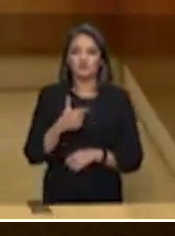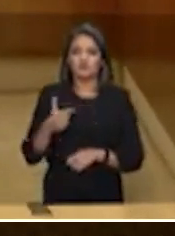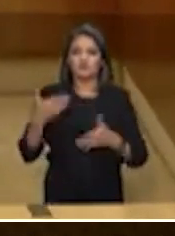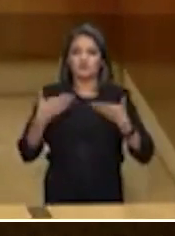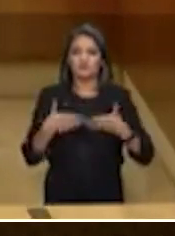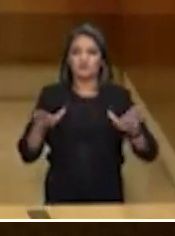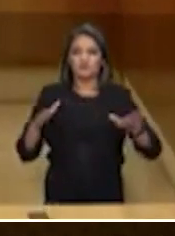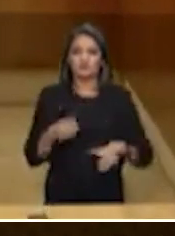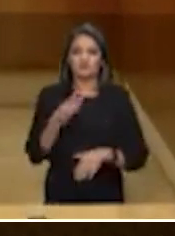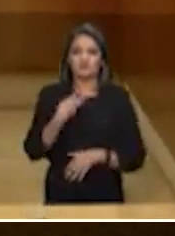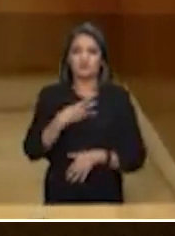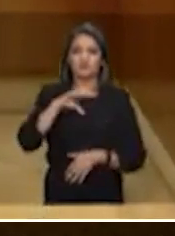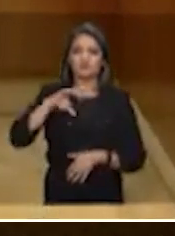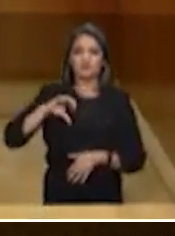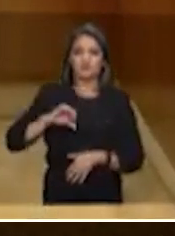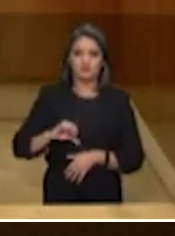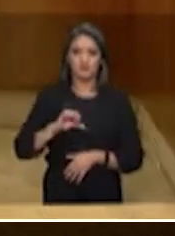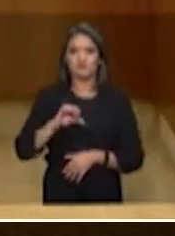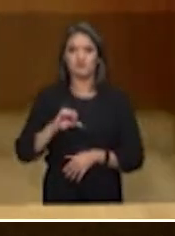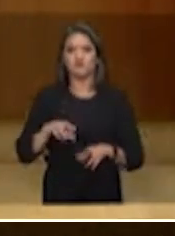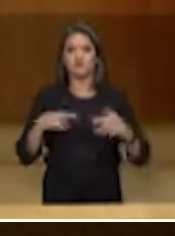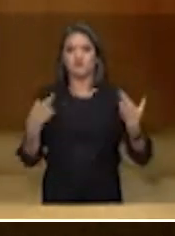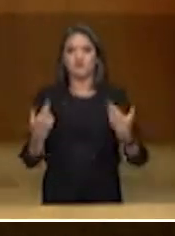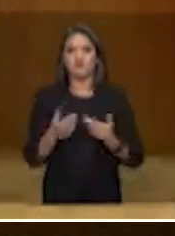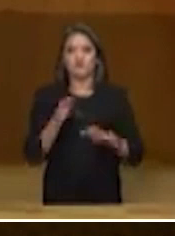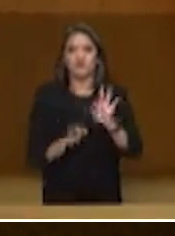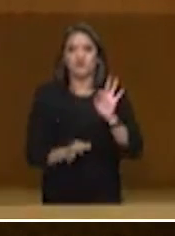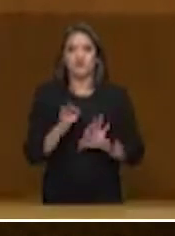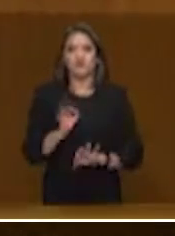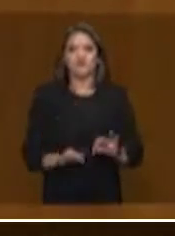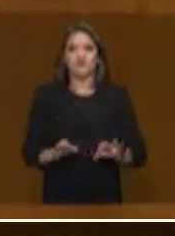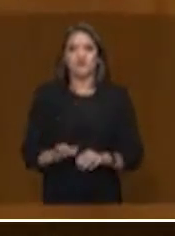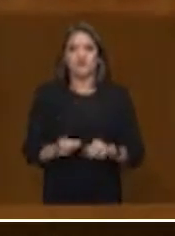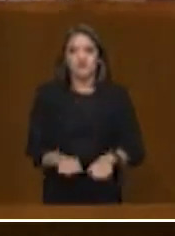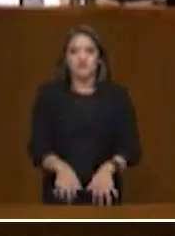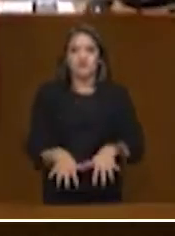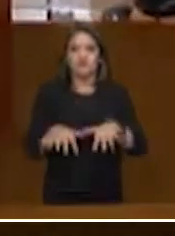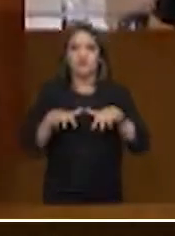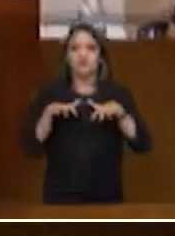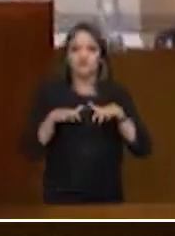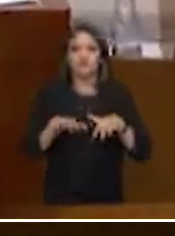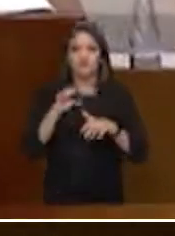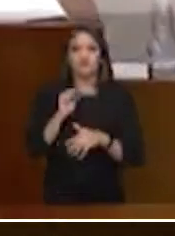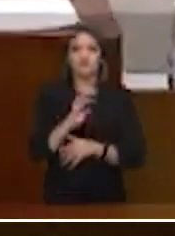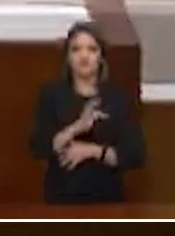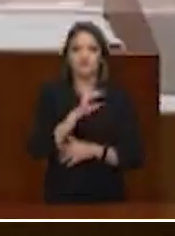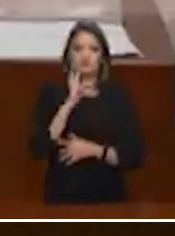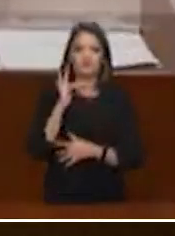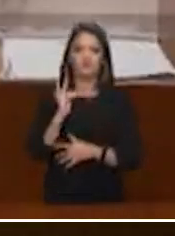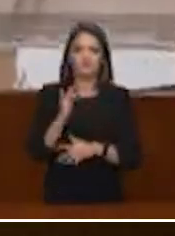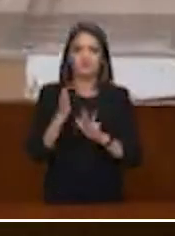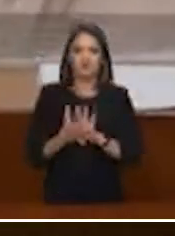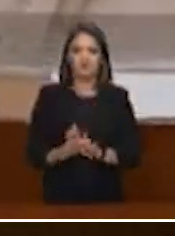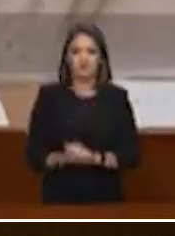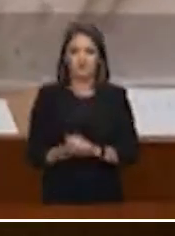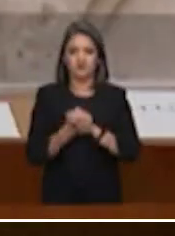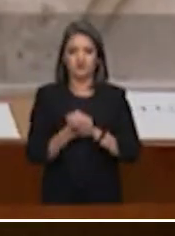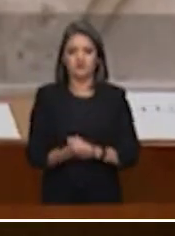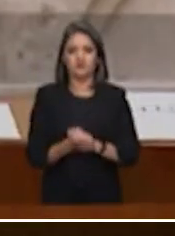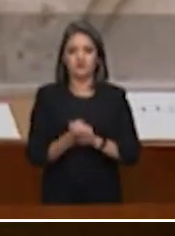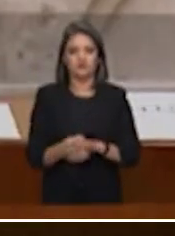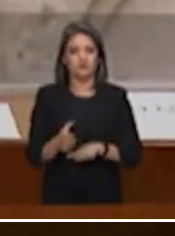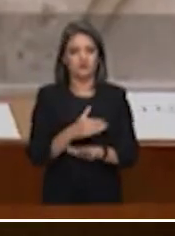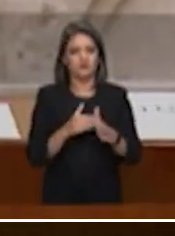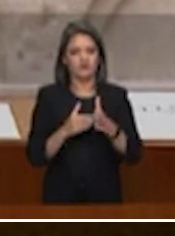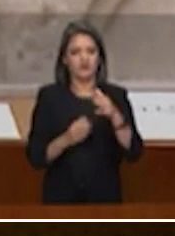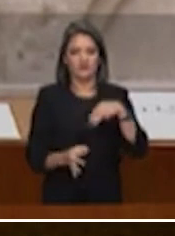dar é vista aos parceiros se fossem tão pleiteado alguma petição nesses processos poderia Cair lá com o Nunes Marques